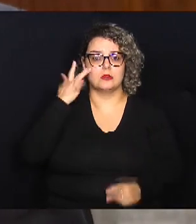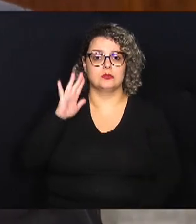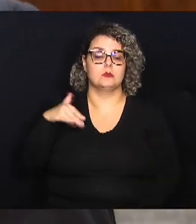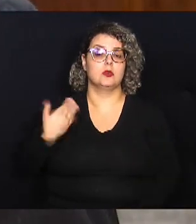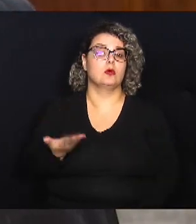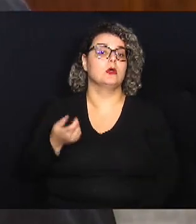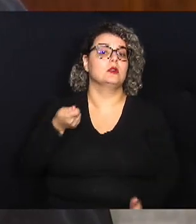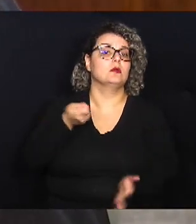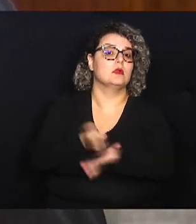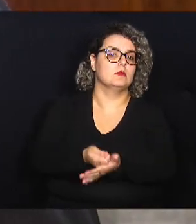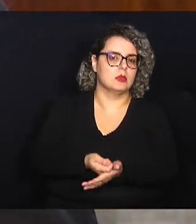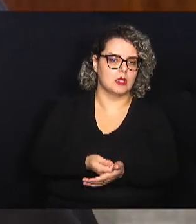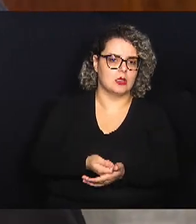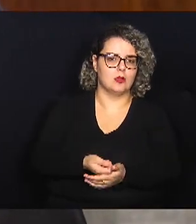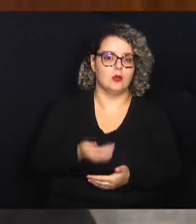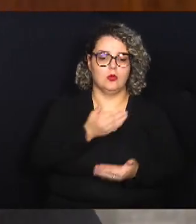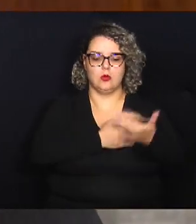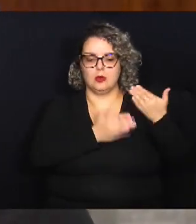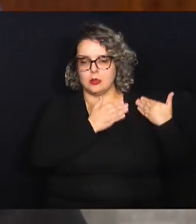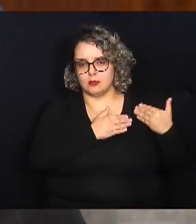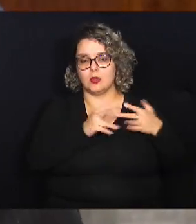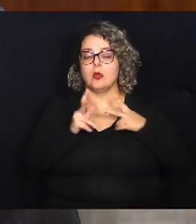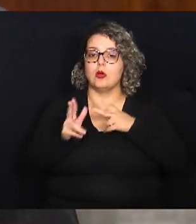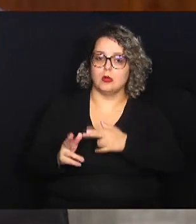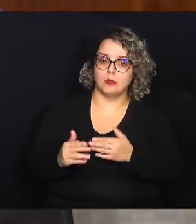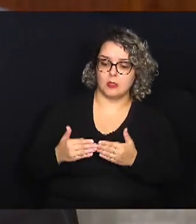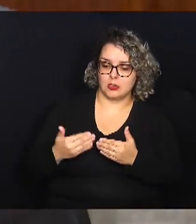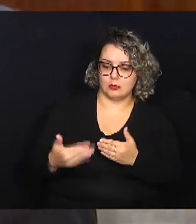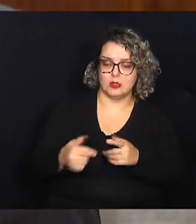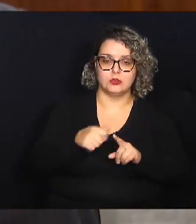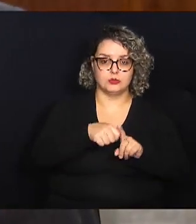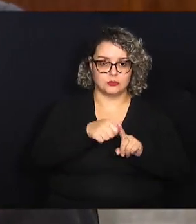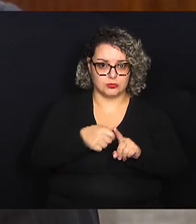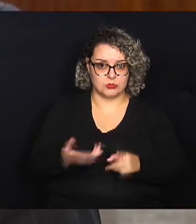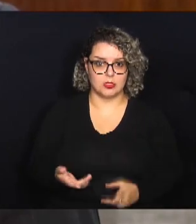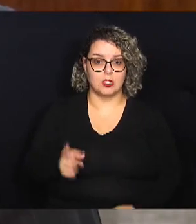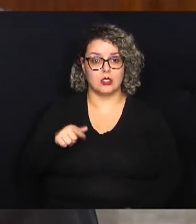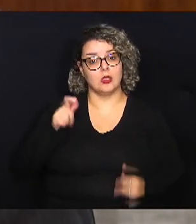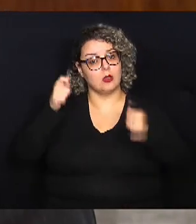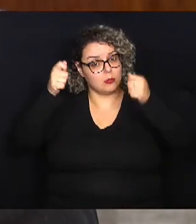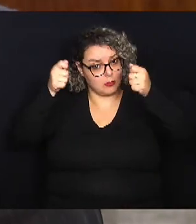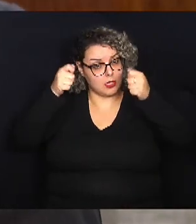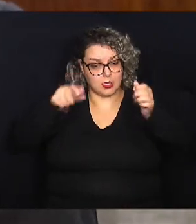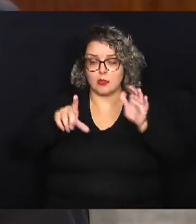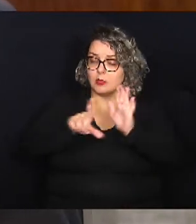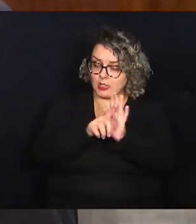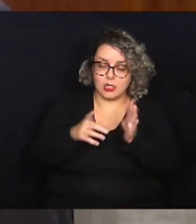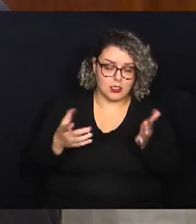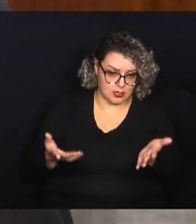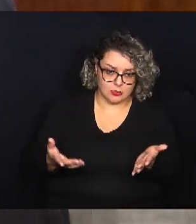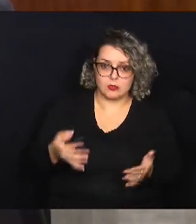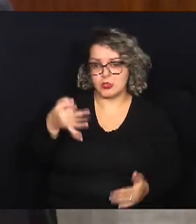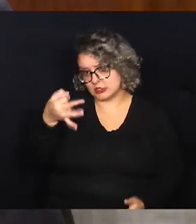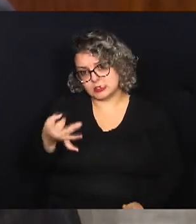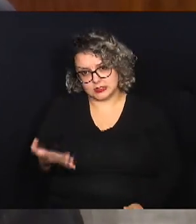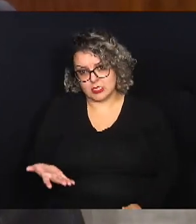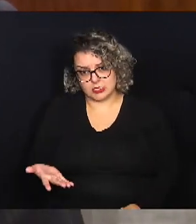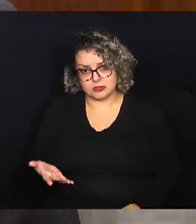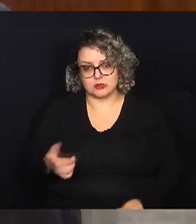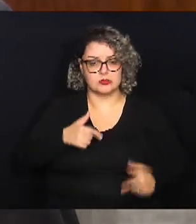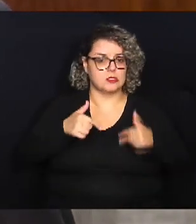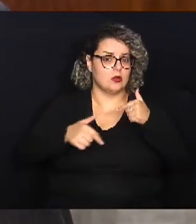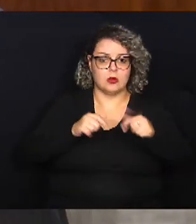eles, tanto o retroativo como dos próximos meses. Então, é uma greve legítima, uma greve correta, são trabalhadores